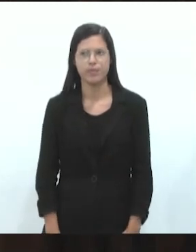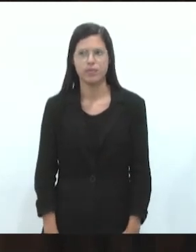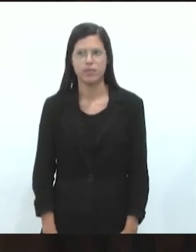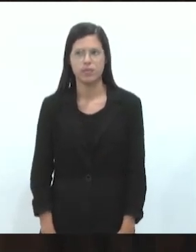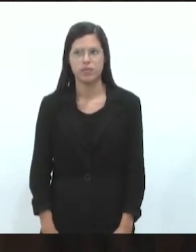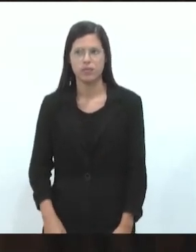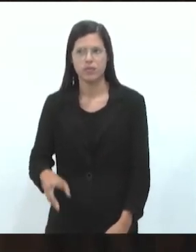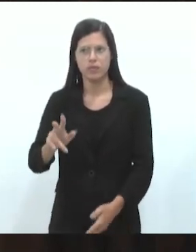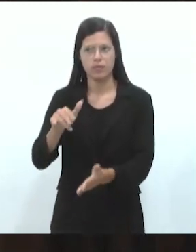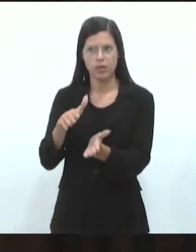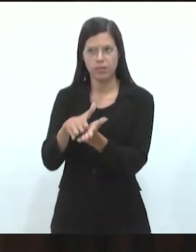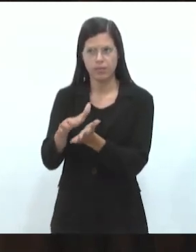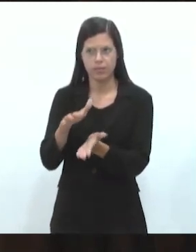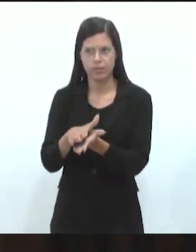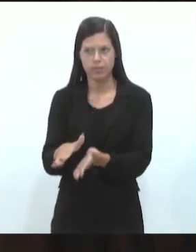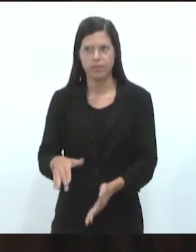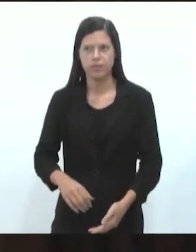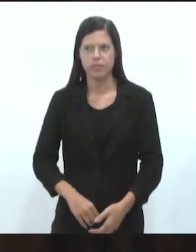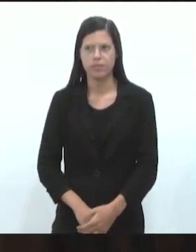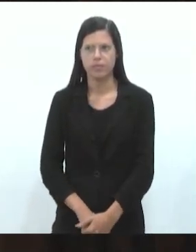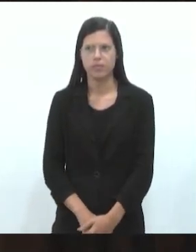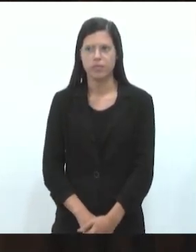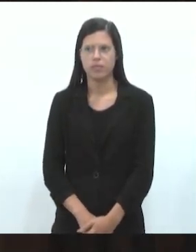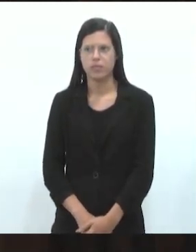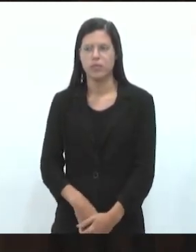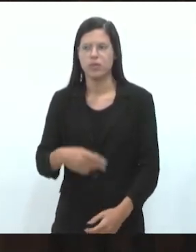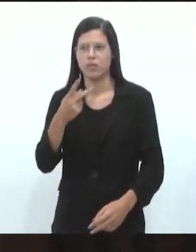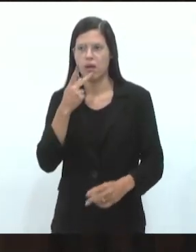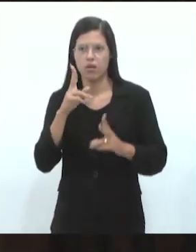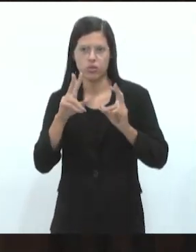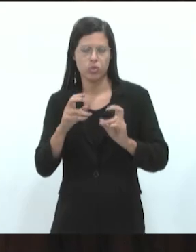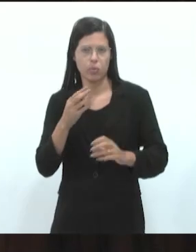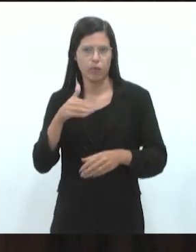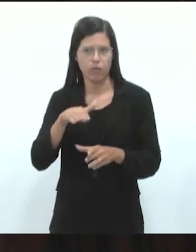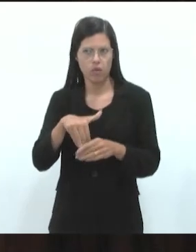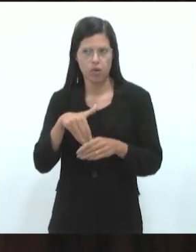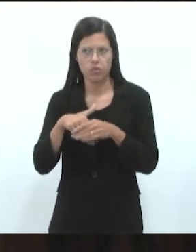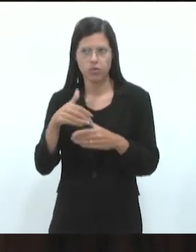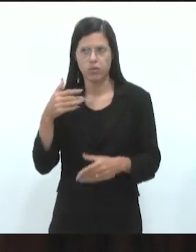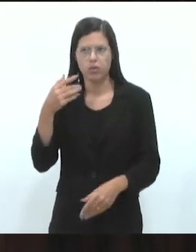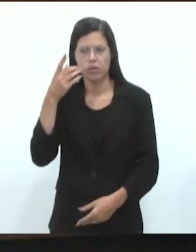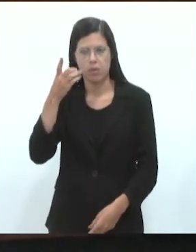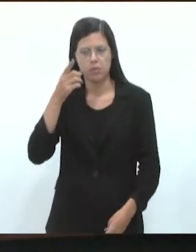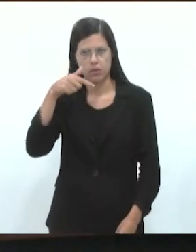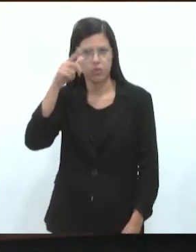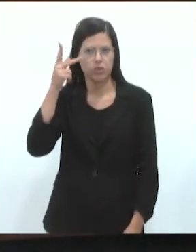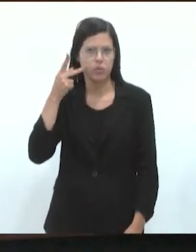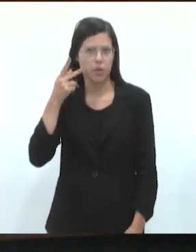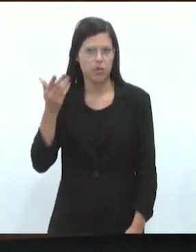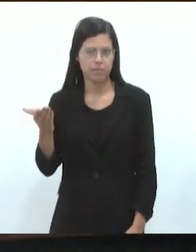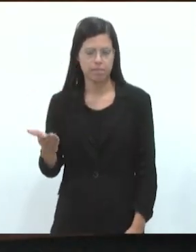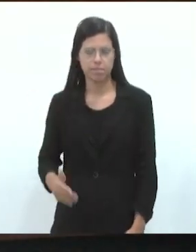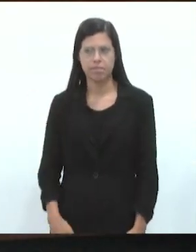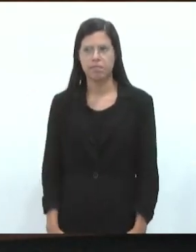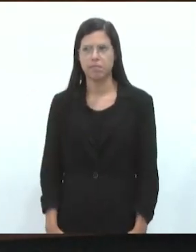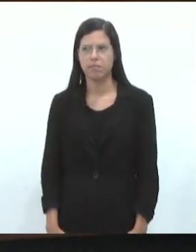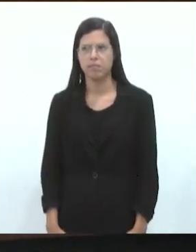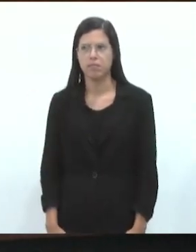Aprovado. Vai à promulgação. Declaração de voto. Declaração de voto, deputado Luiz Paulo.